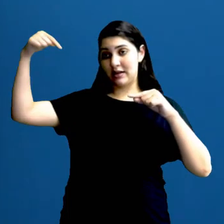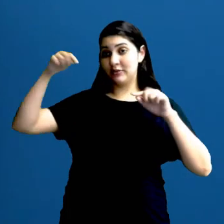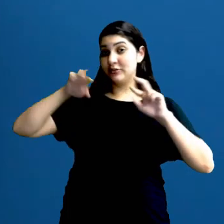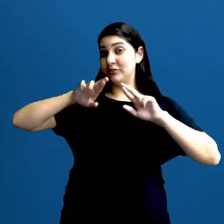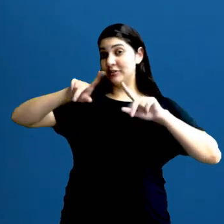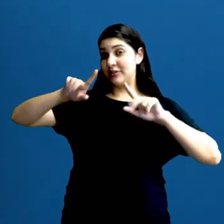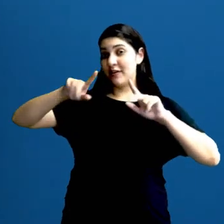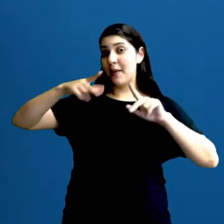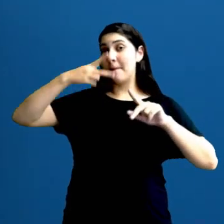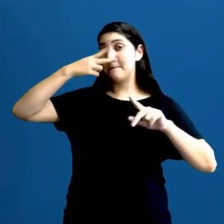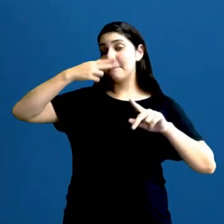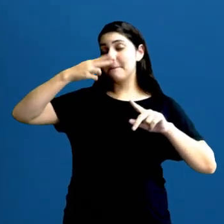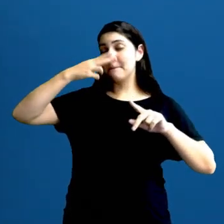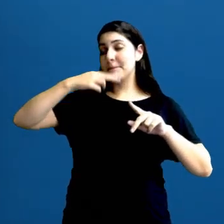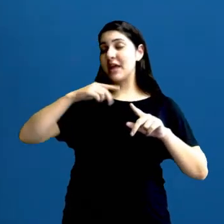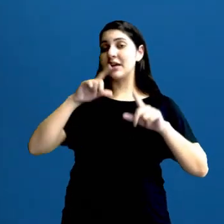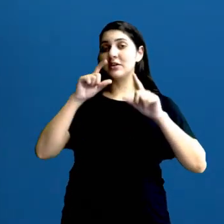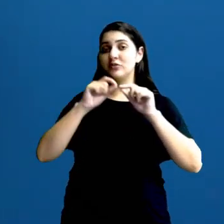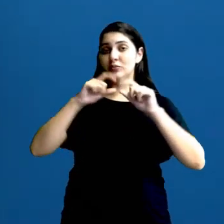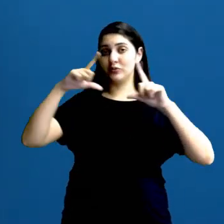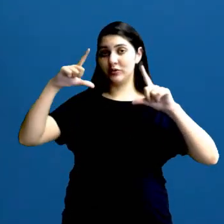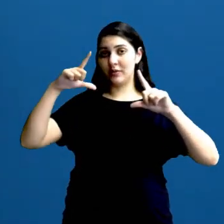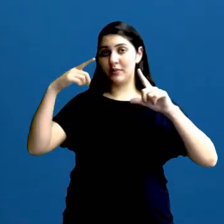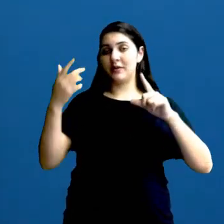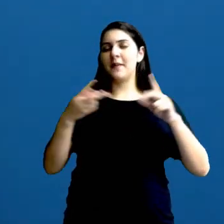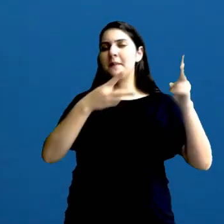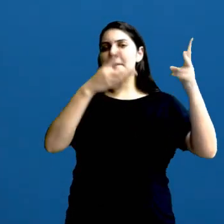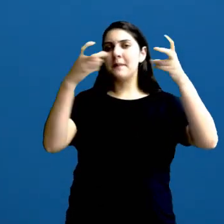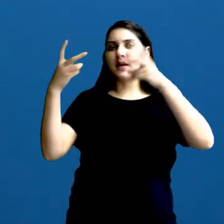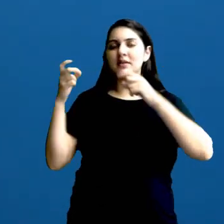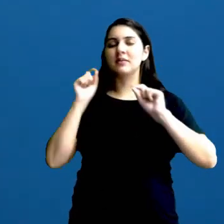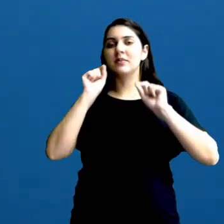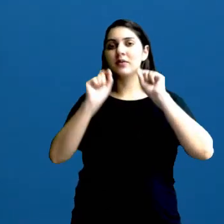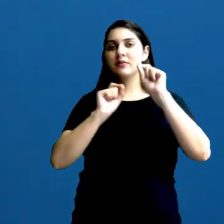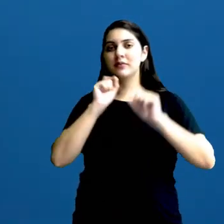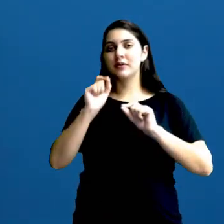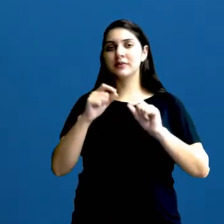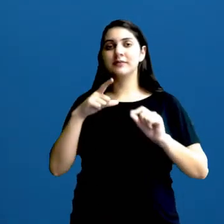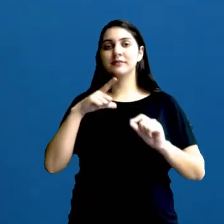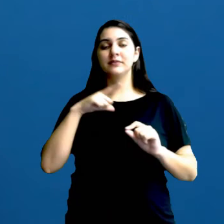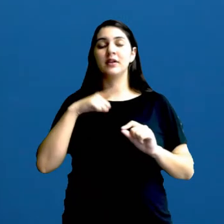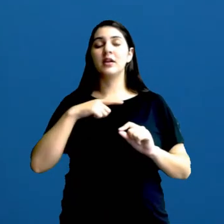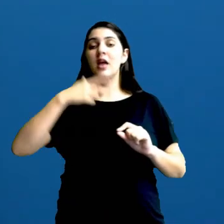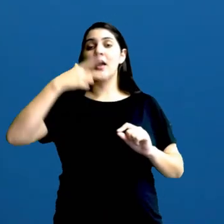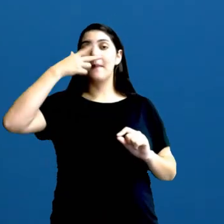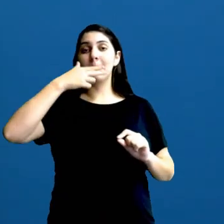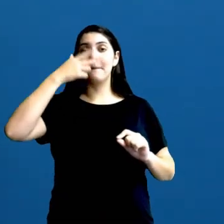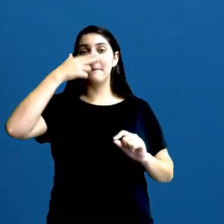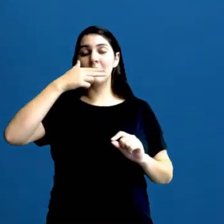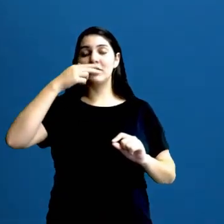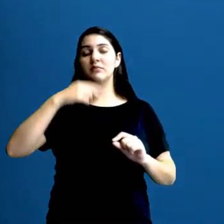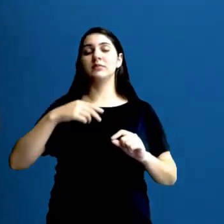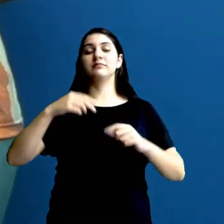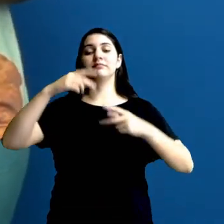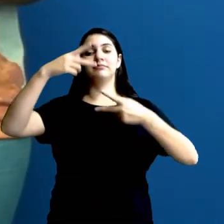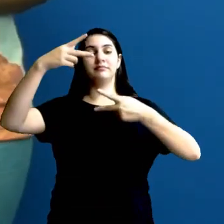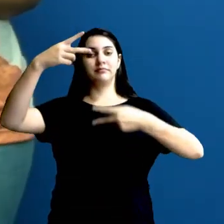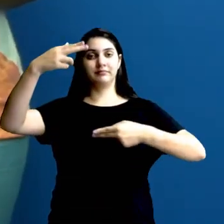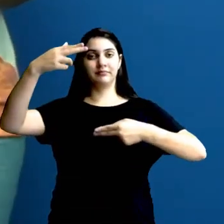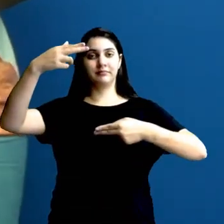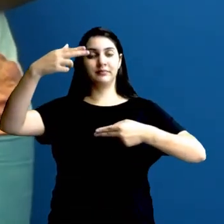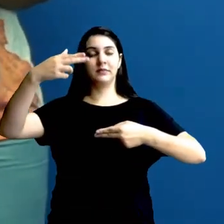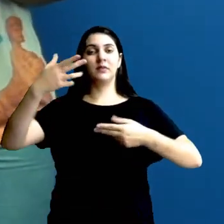da mesma medida. Então, aqui, ó, se vocês perceberem, eles têm a mesma